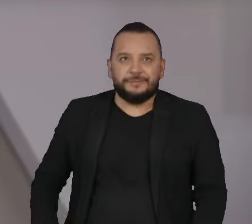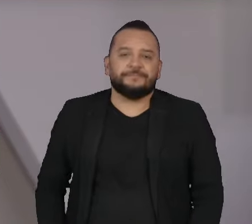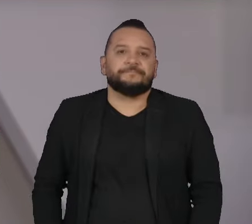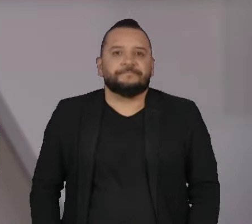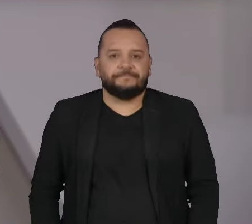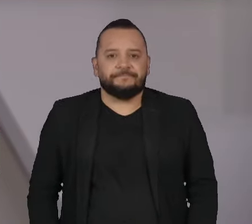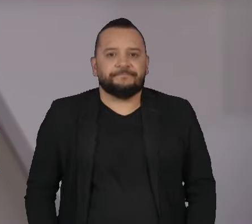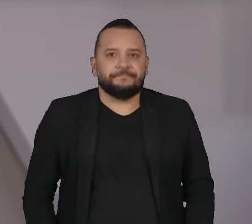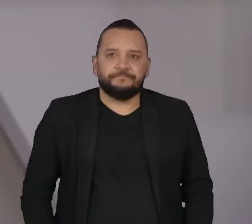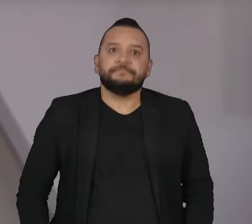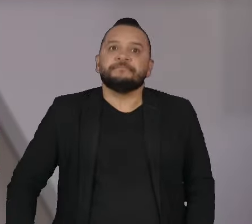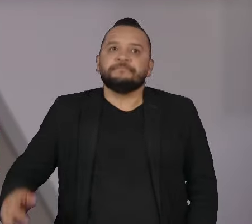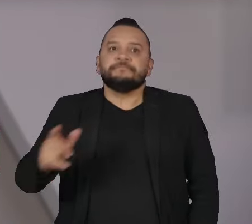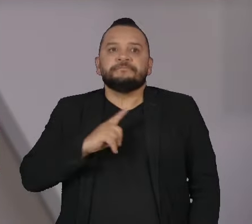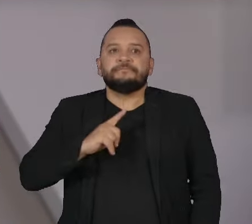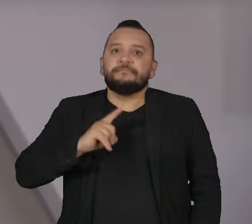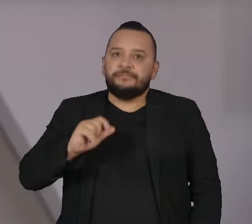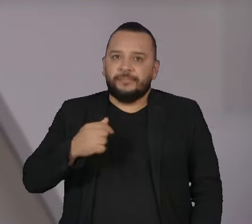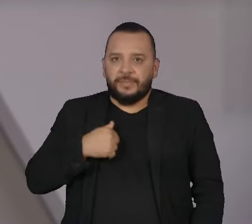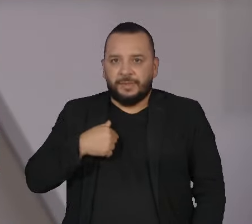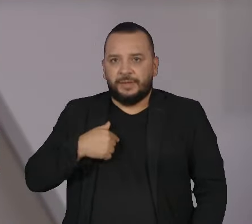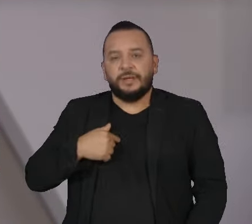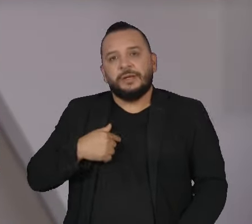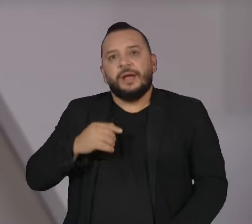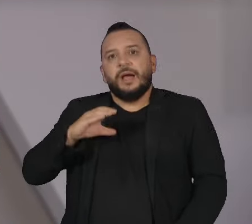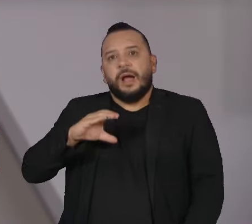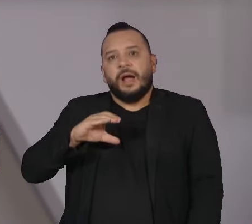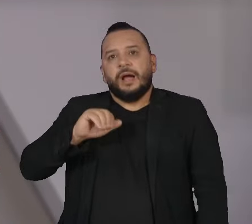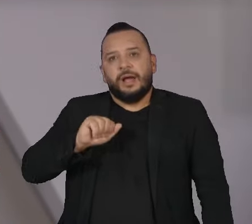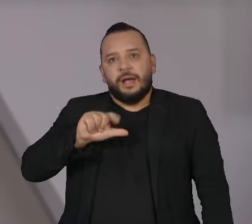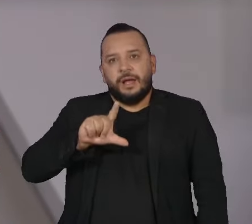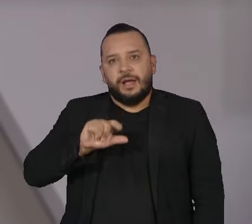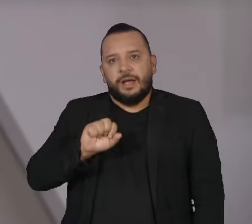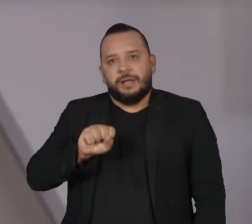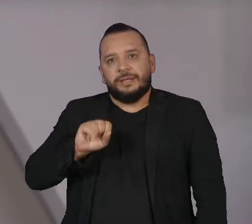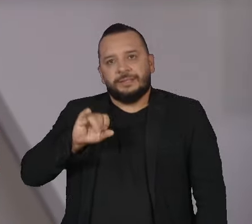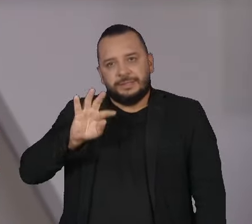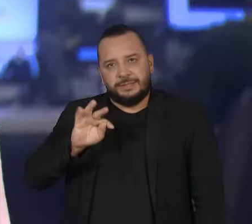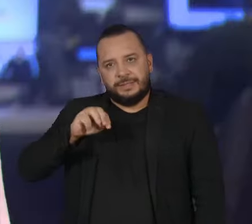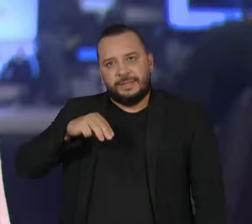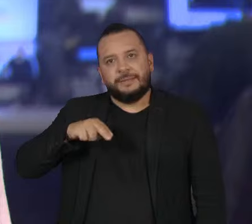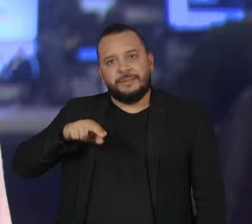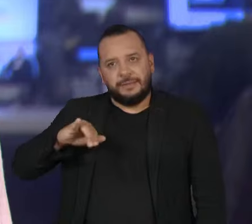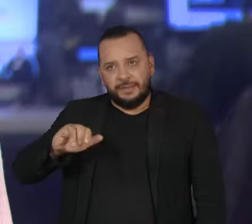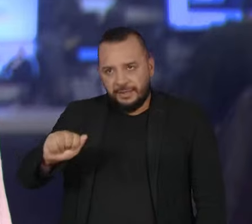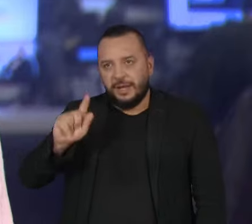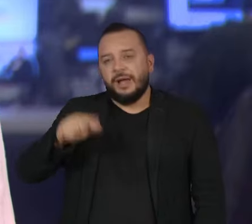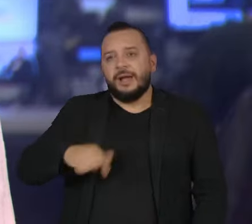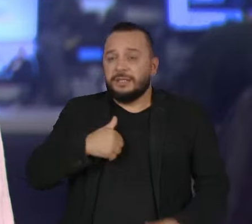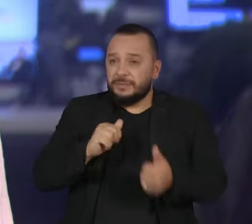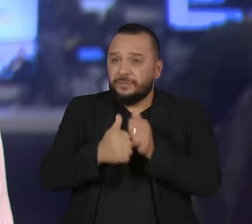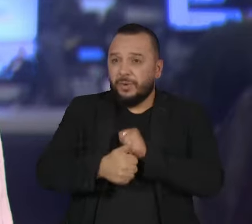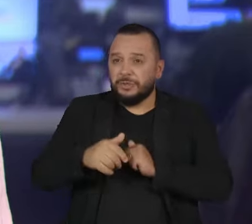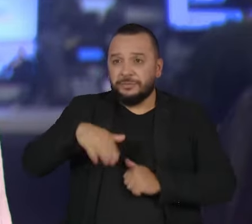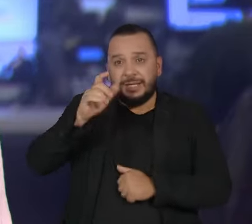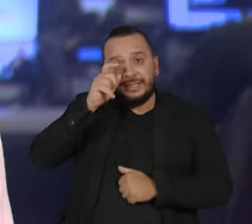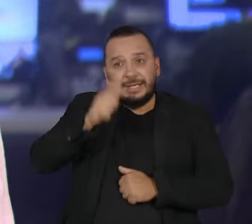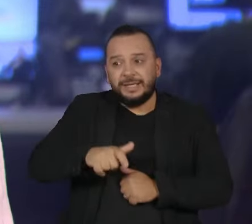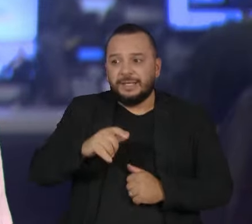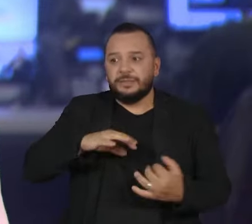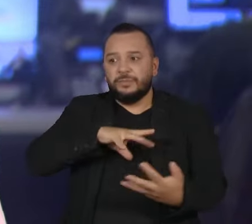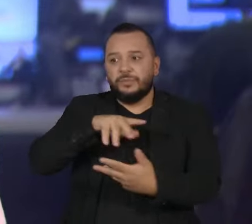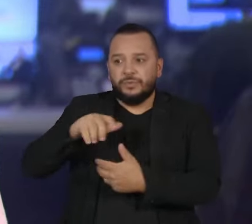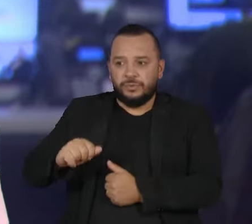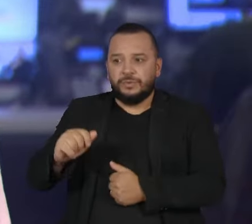A calistenia é uma das modalidades esportivas com maior aumento de interesse no mundo. A prática se popularizou durante